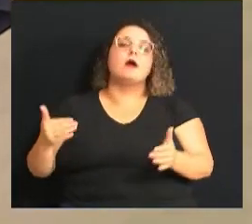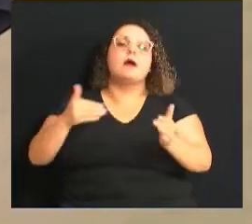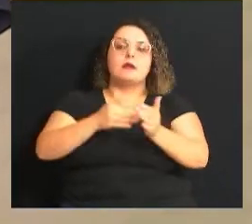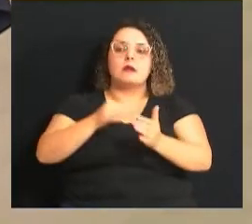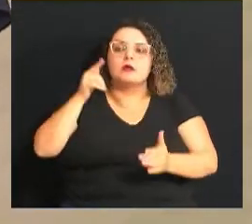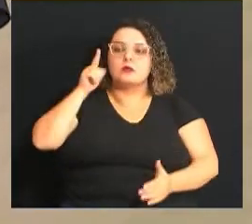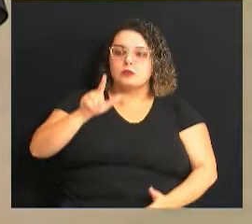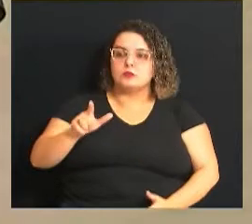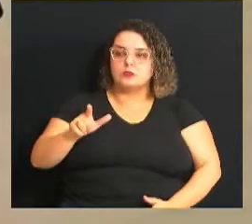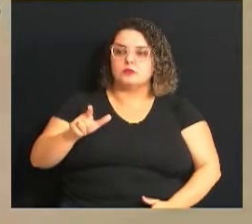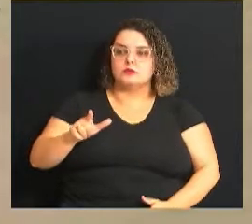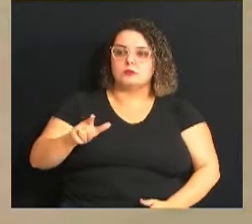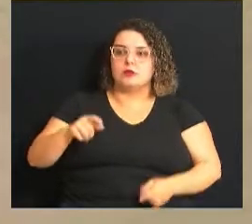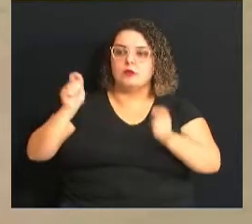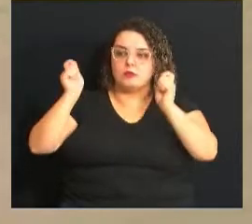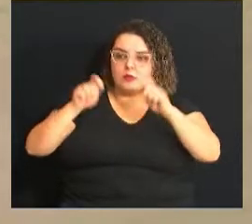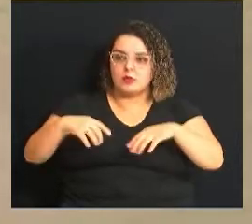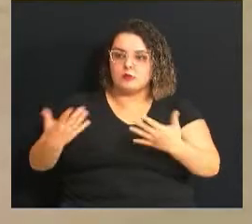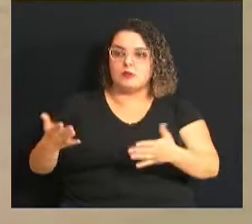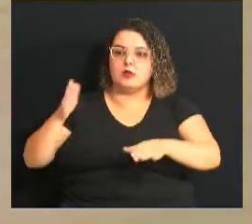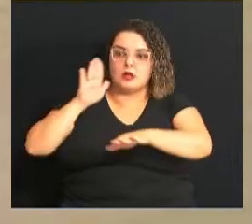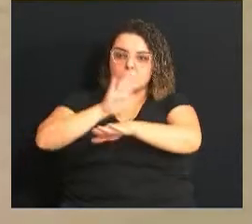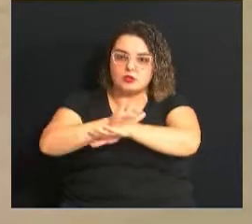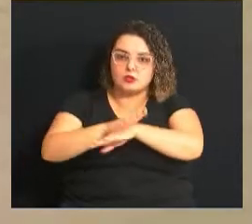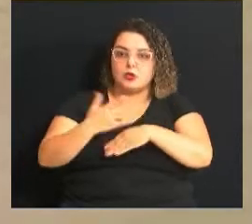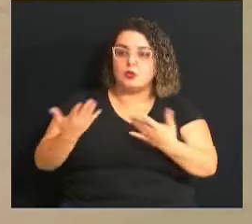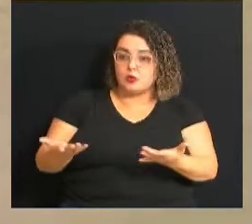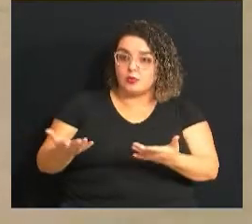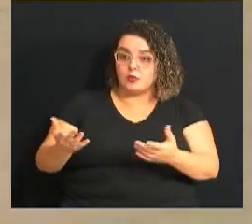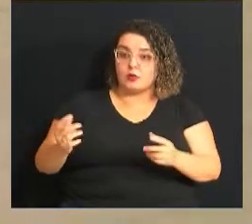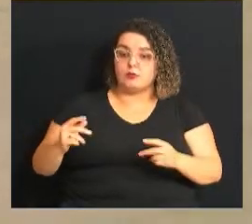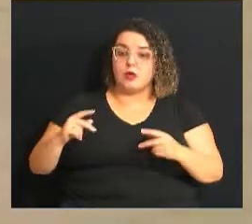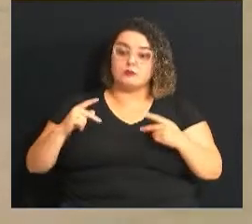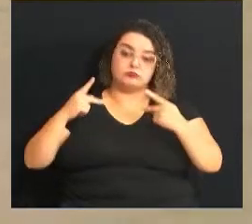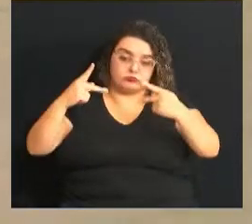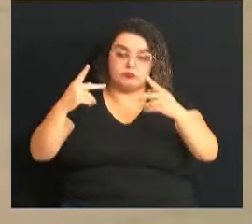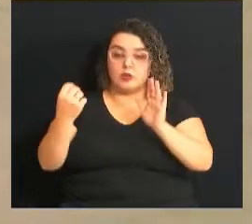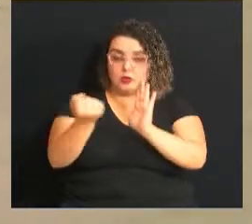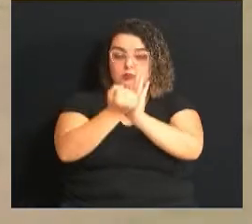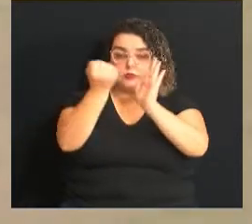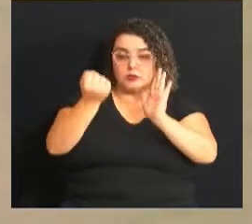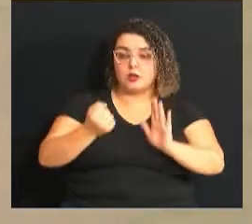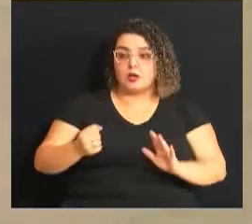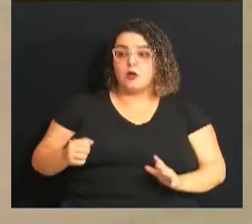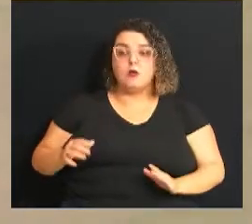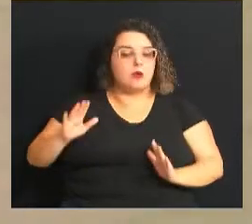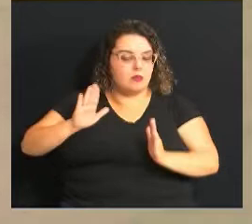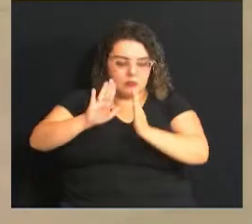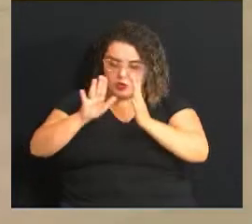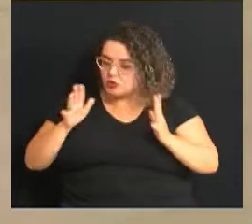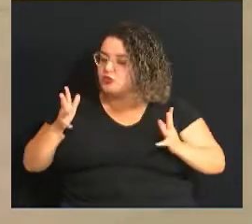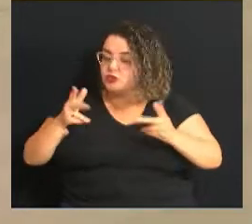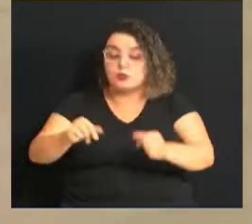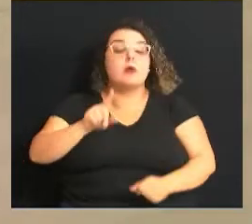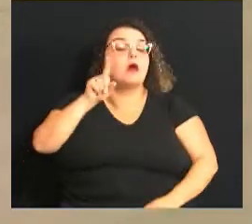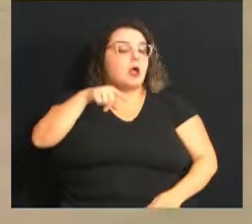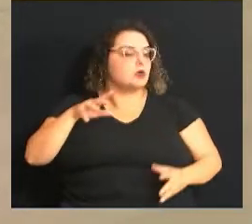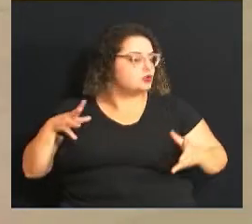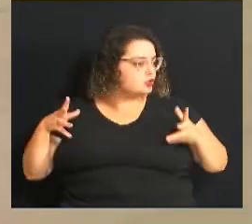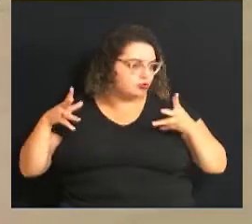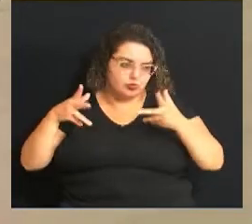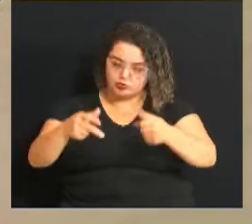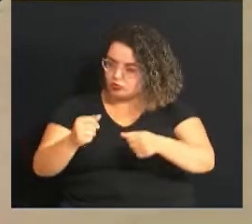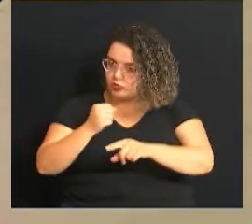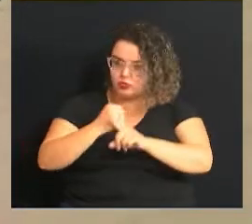quem de competência para auxiliá-la. Como diz o slogan, esse é um enfrentamento de todos, toda a sociedade. De todos, é um enfrentamento de todos,